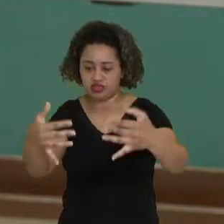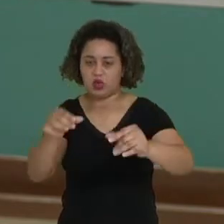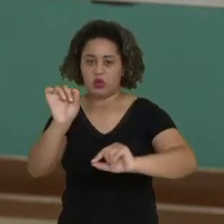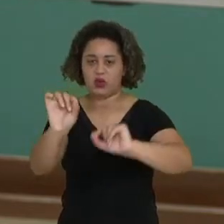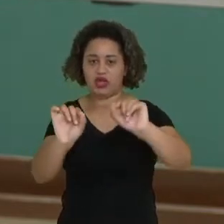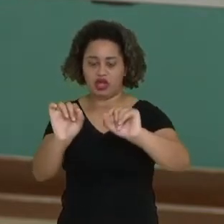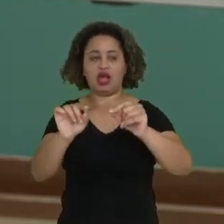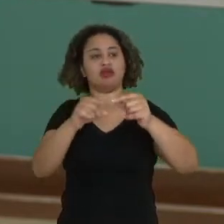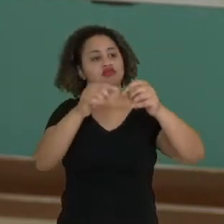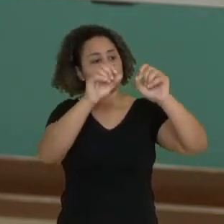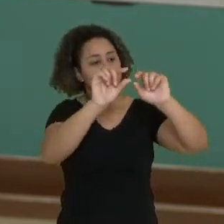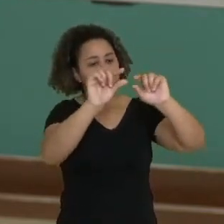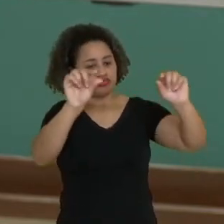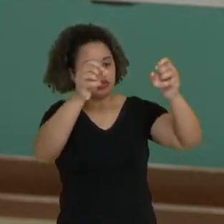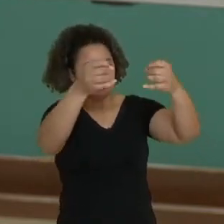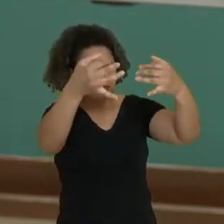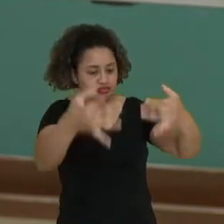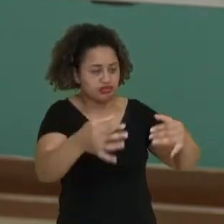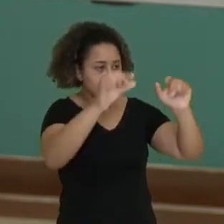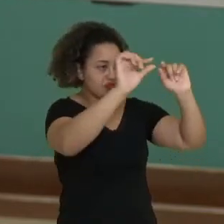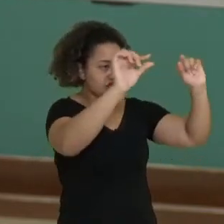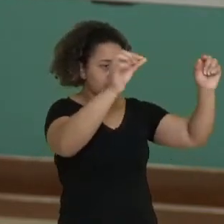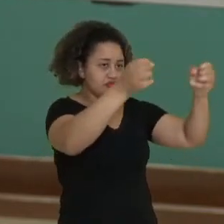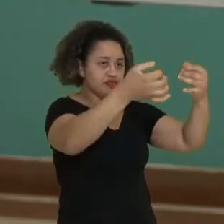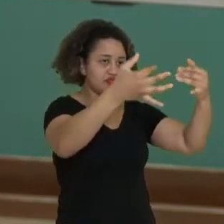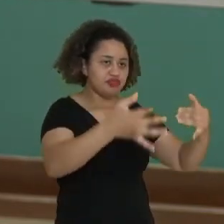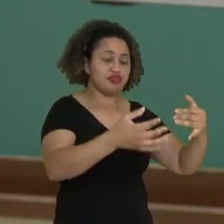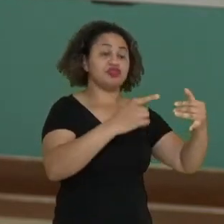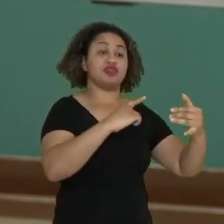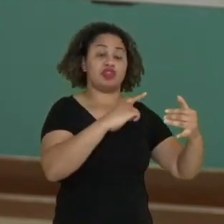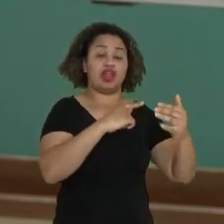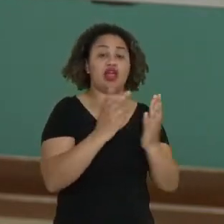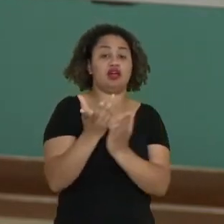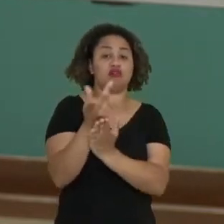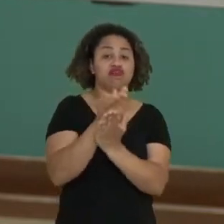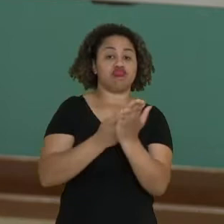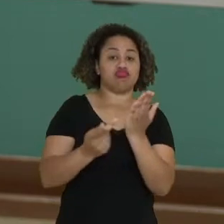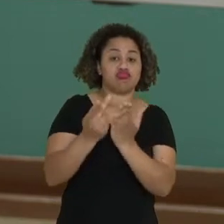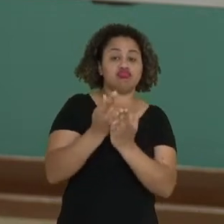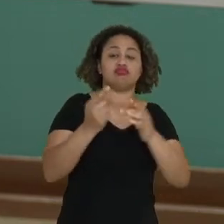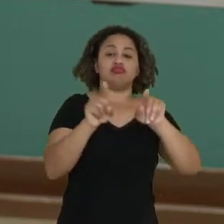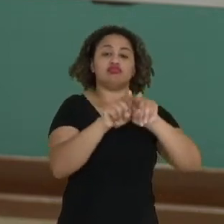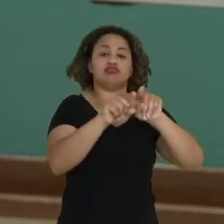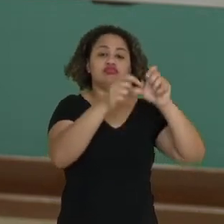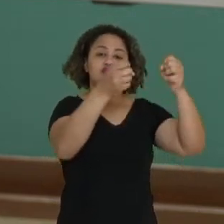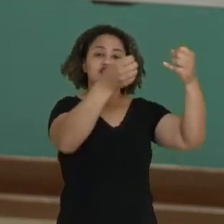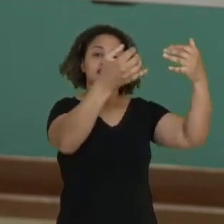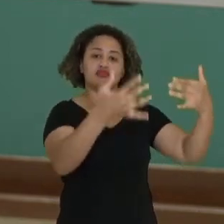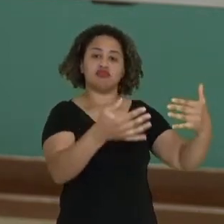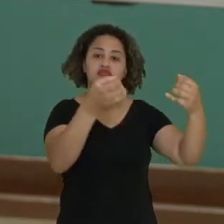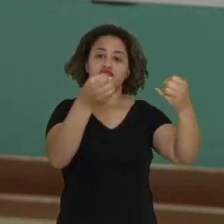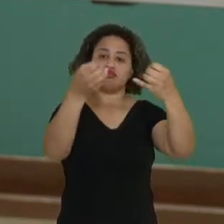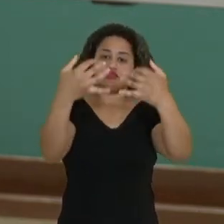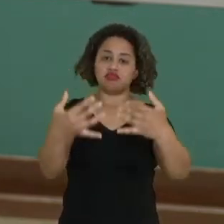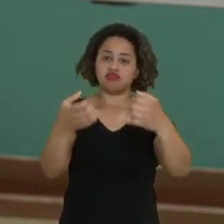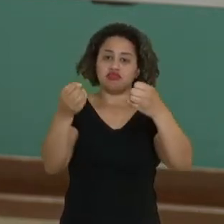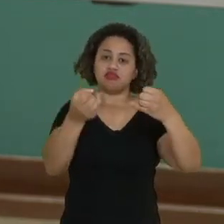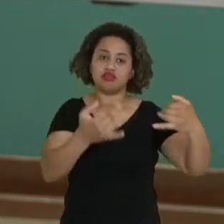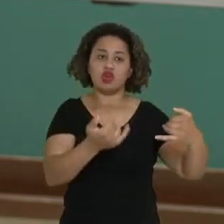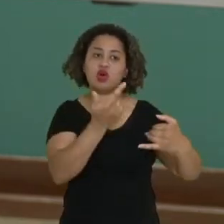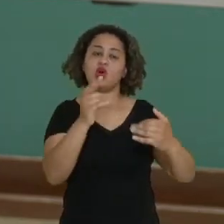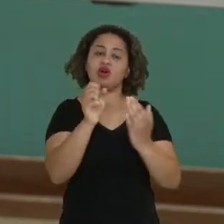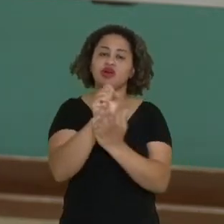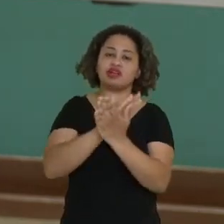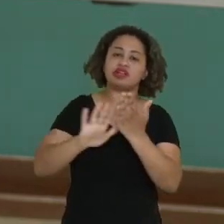E vem justamente, além da iconografia do desenho, a explicação, algumas outras imagens